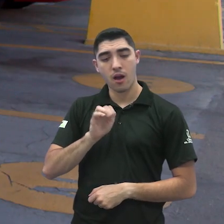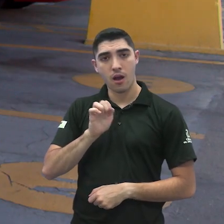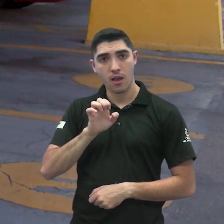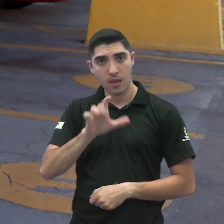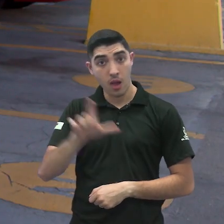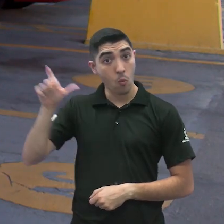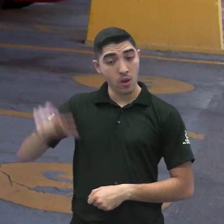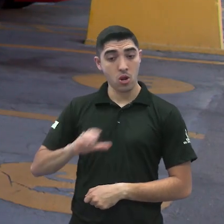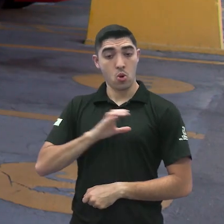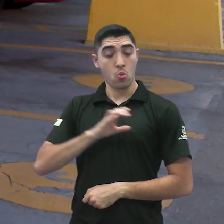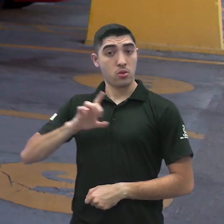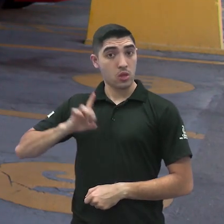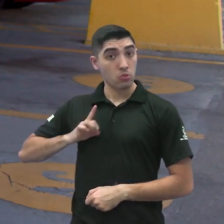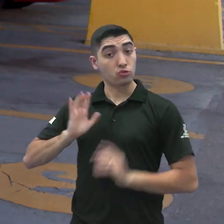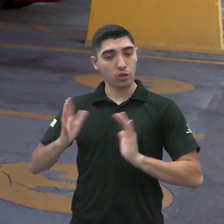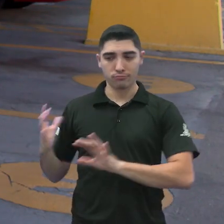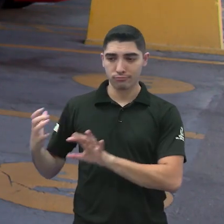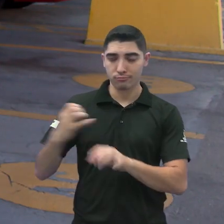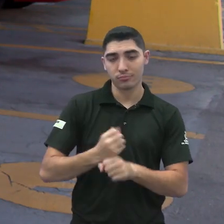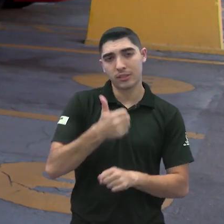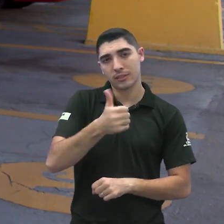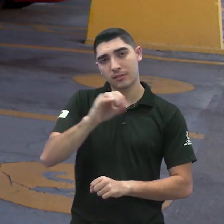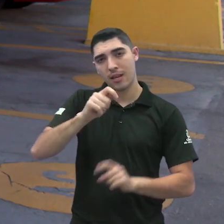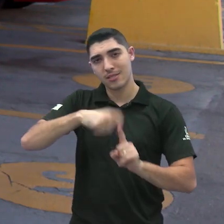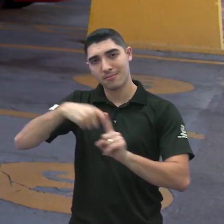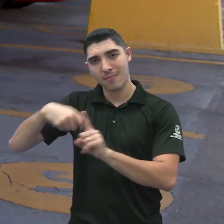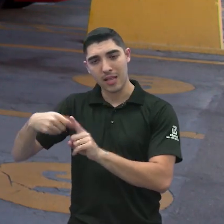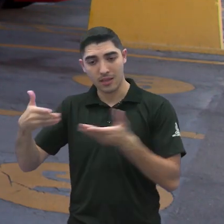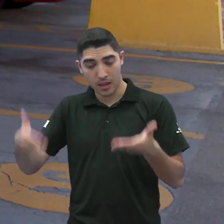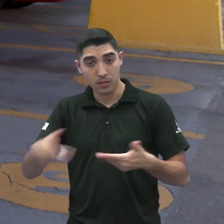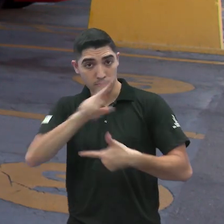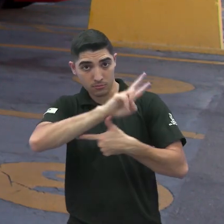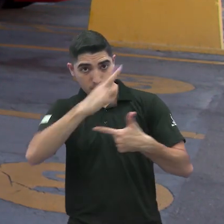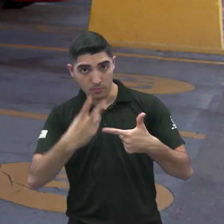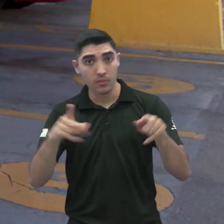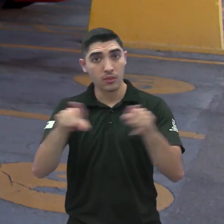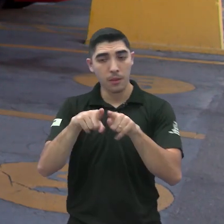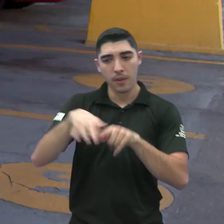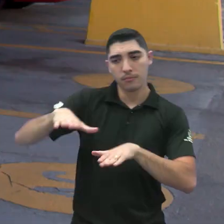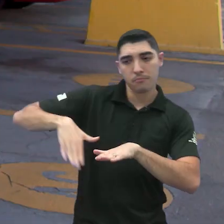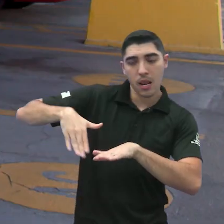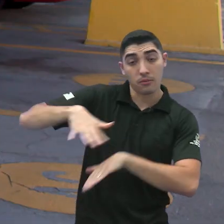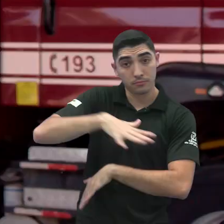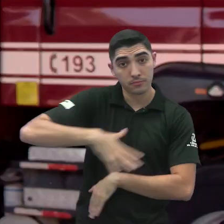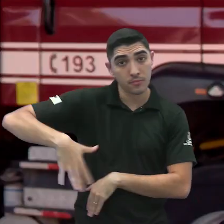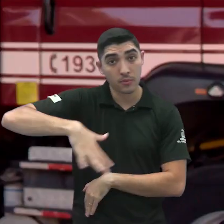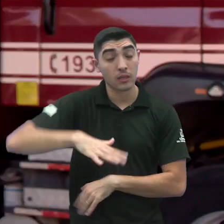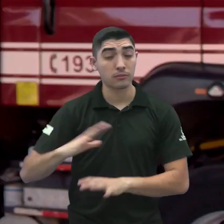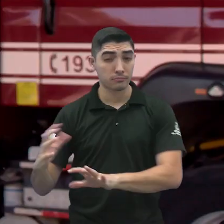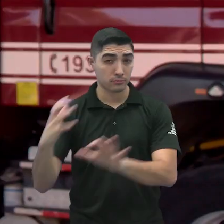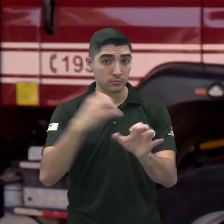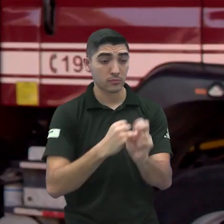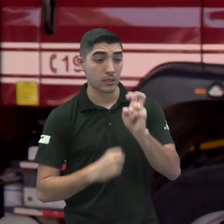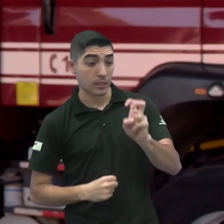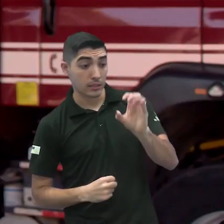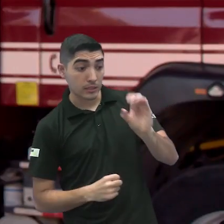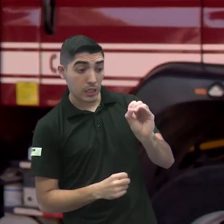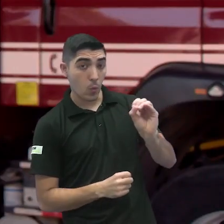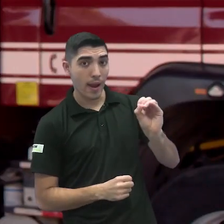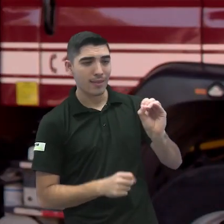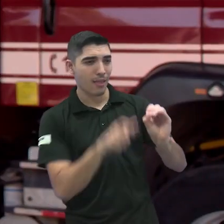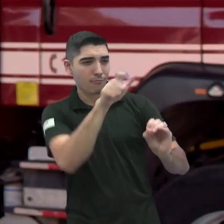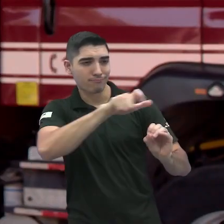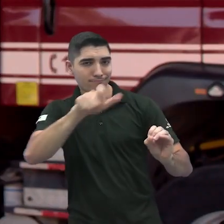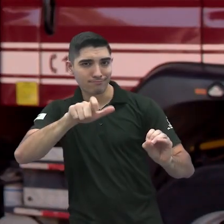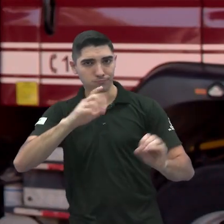o Tenente Rafael é um dos coordenadores das ações no Vale do Paraíba e Litoral Norte. 50 bombeiros estão